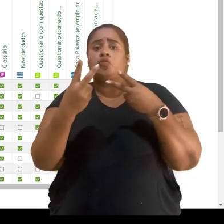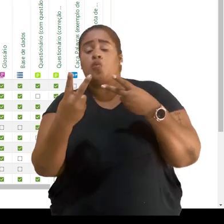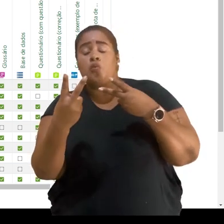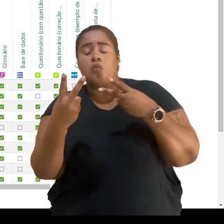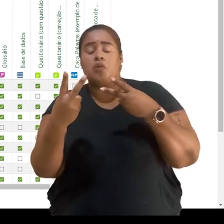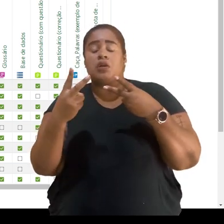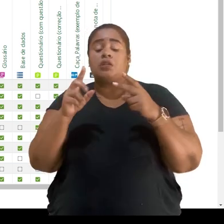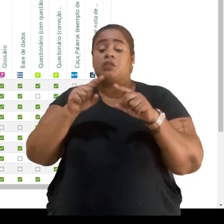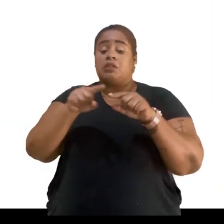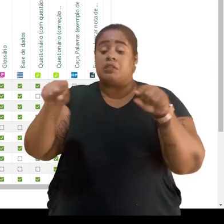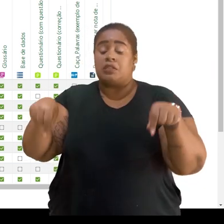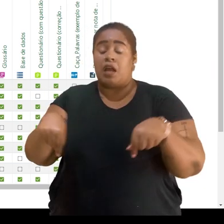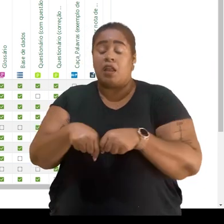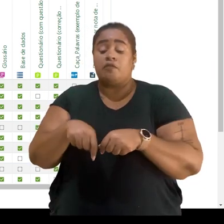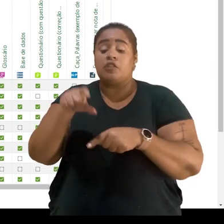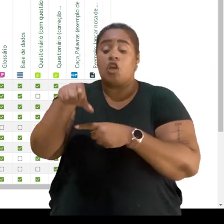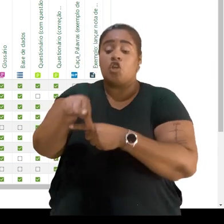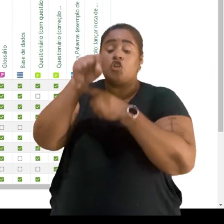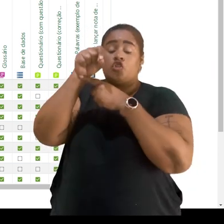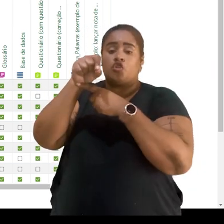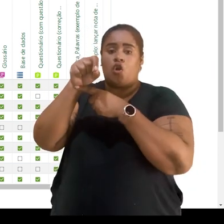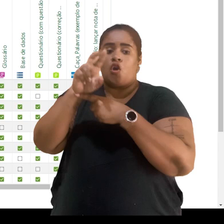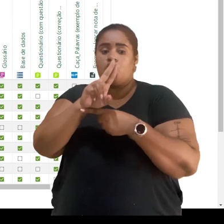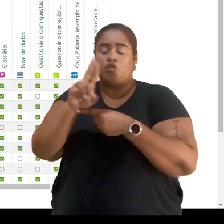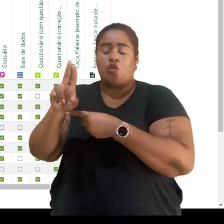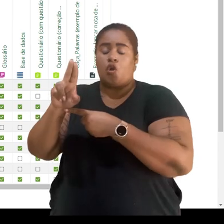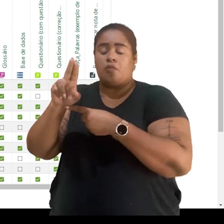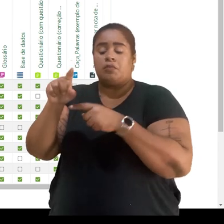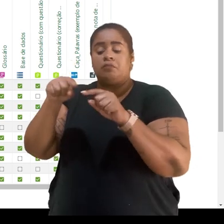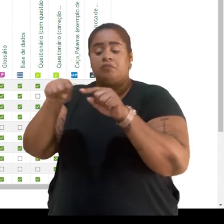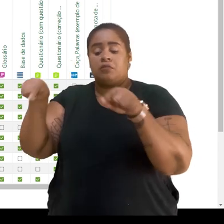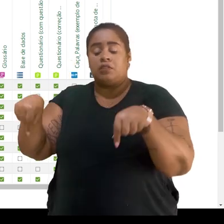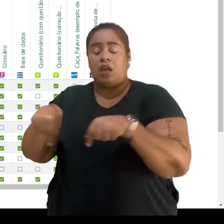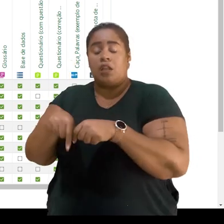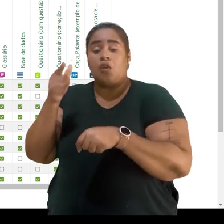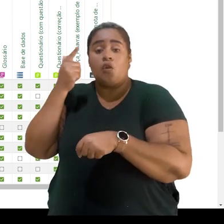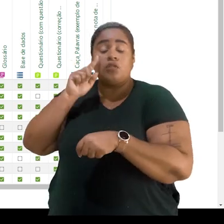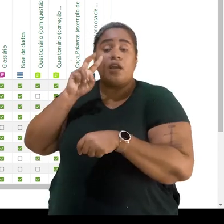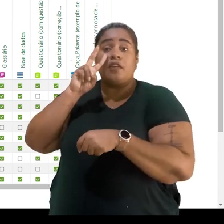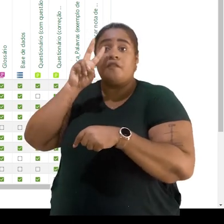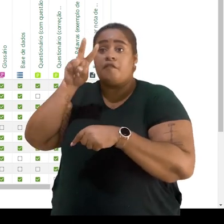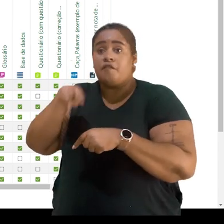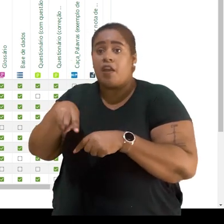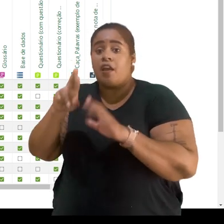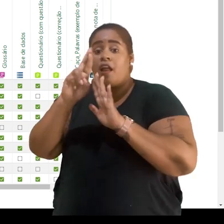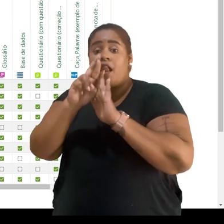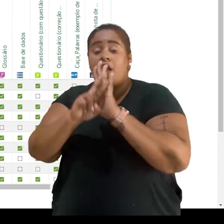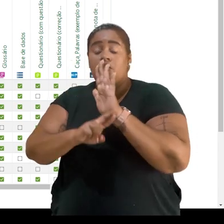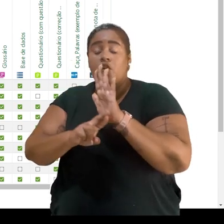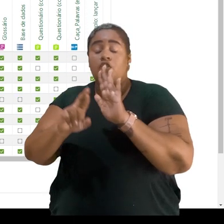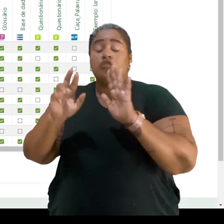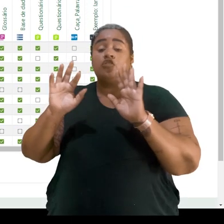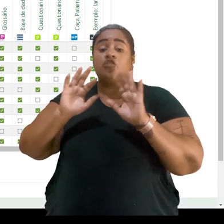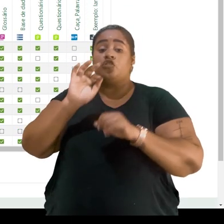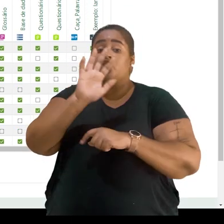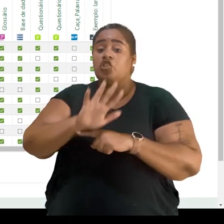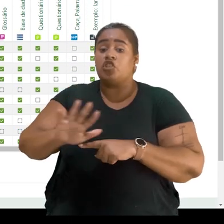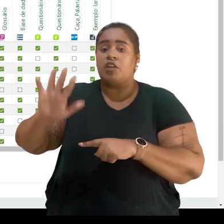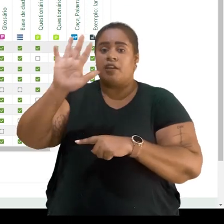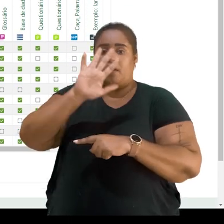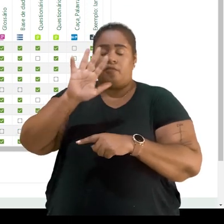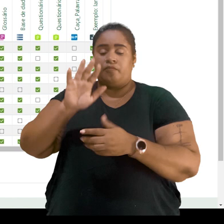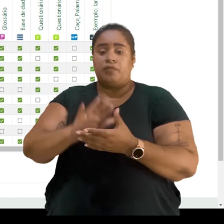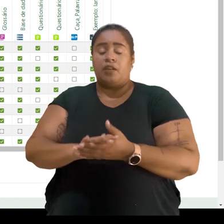é só então selecionar e verificar cada uma das turmas o relatório geral